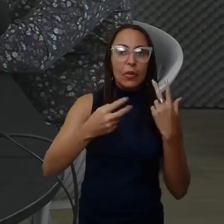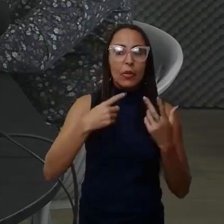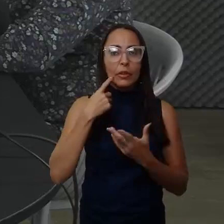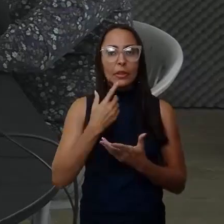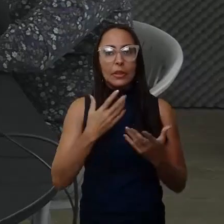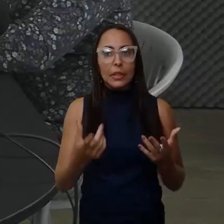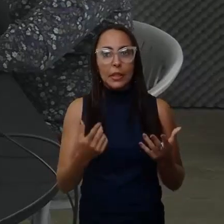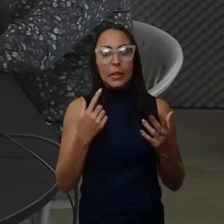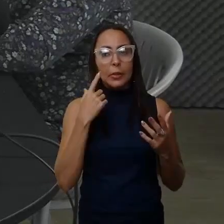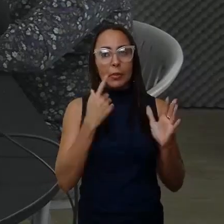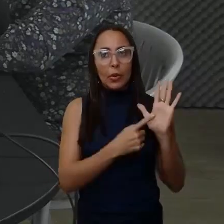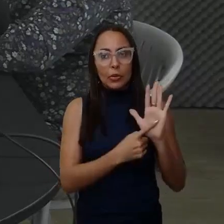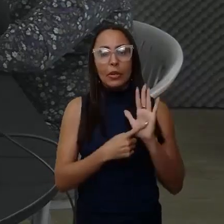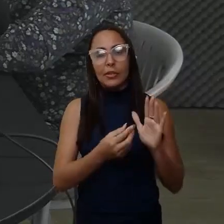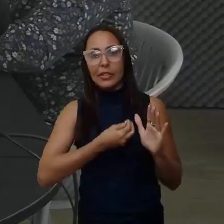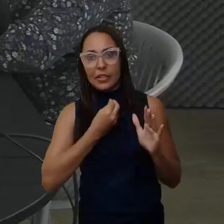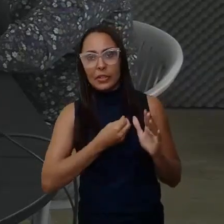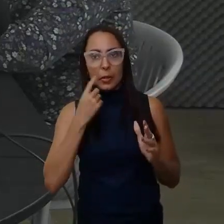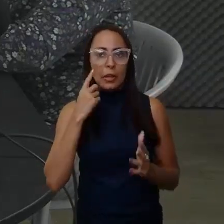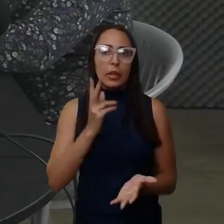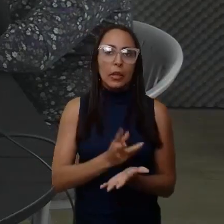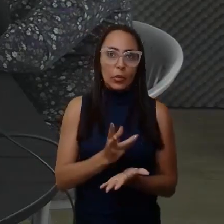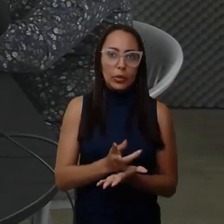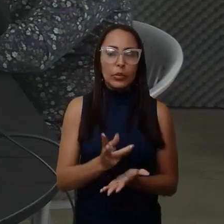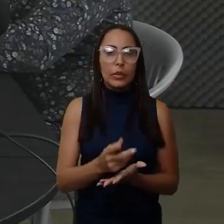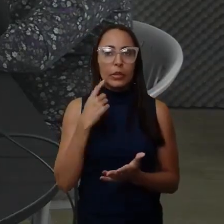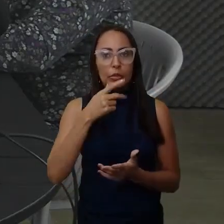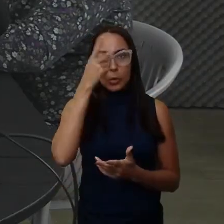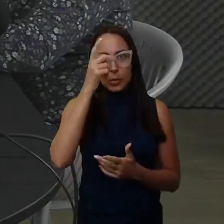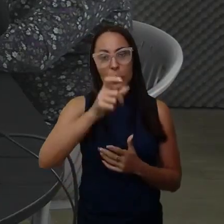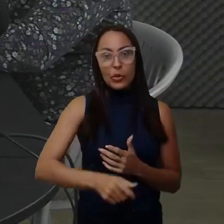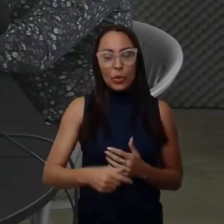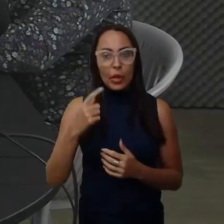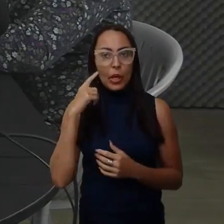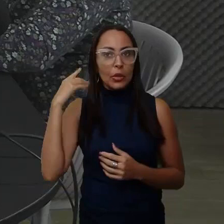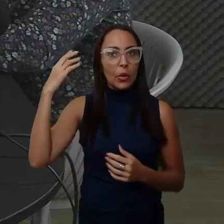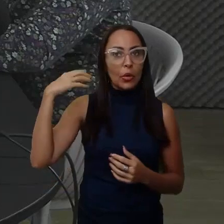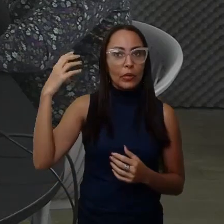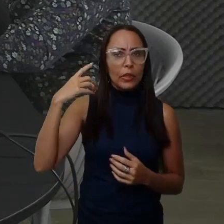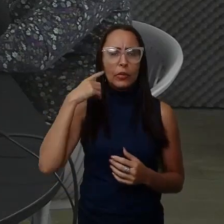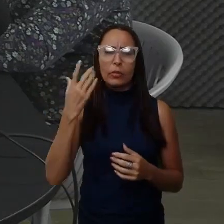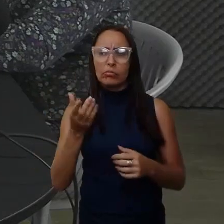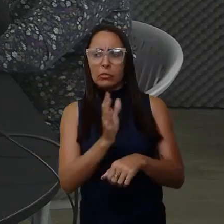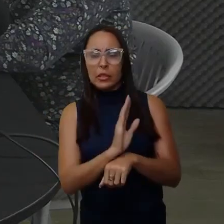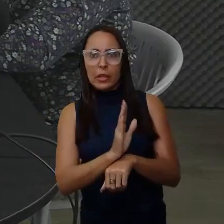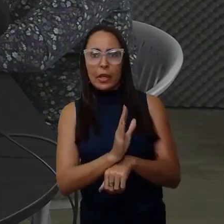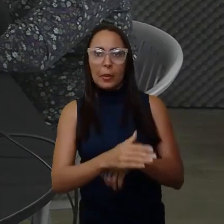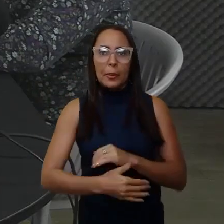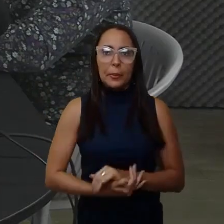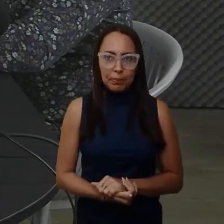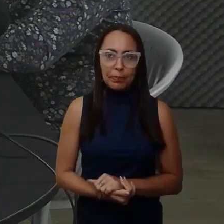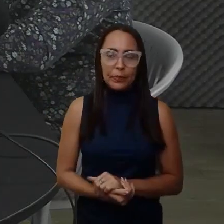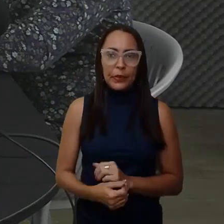mostrar que existe. Mas ainda continua, né? Essa coisa das pessoas ouvirem. Principalmente, eu falo de cinema. Né? E eu tento